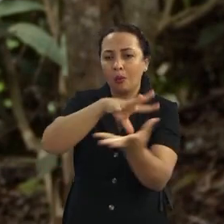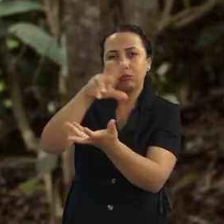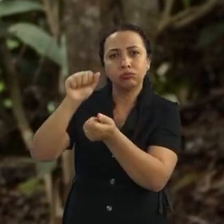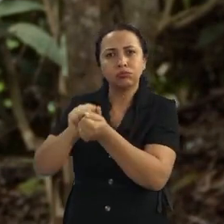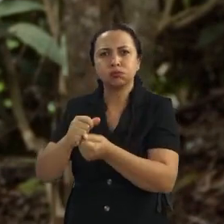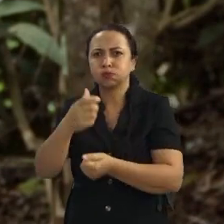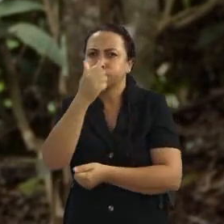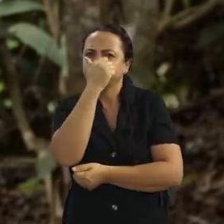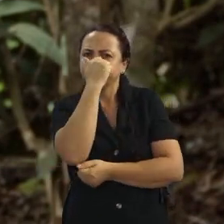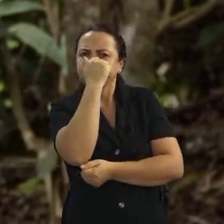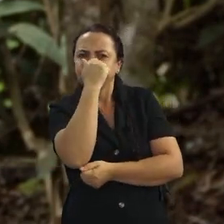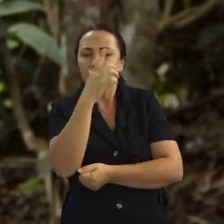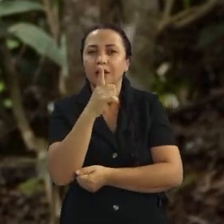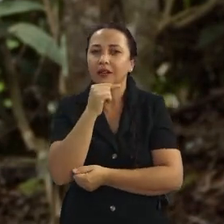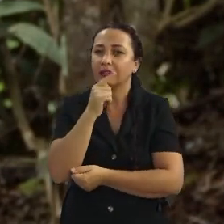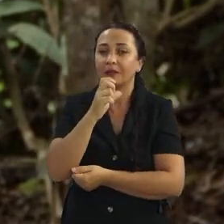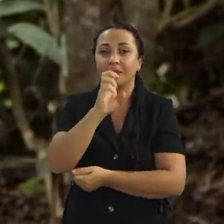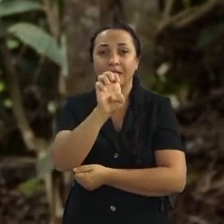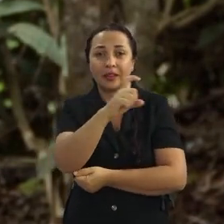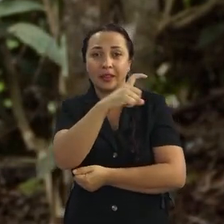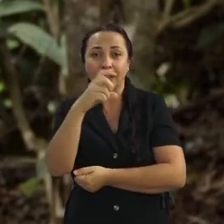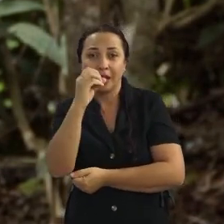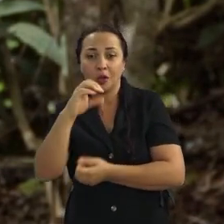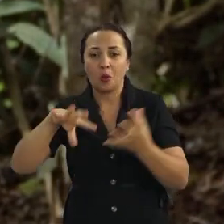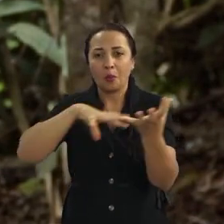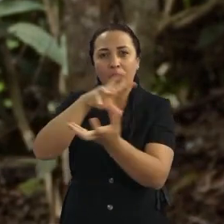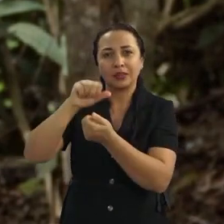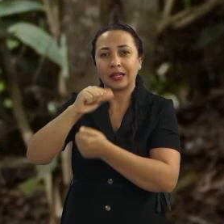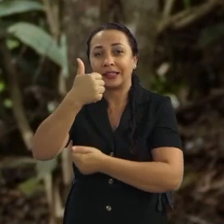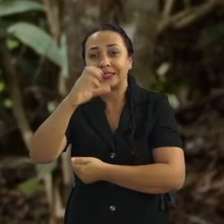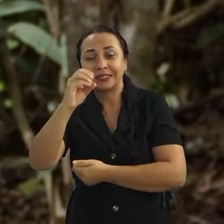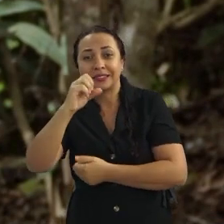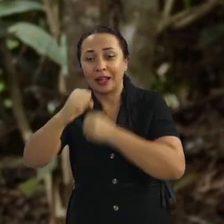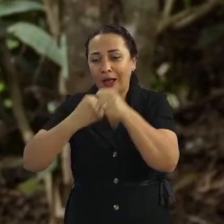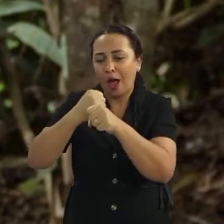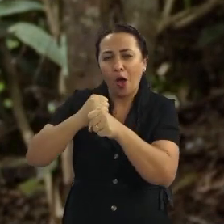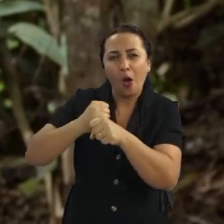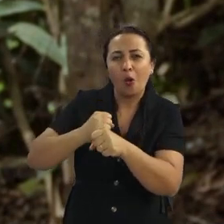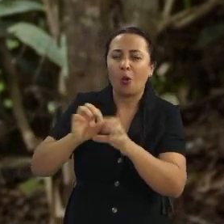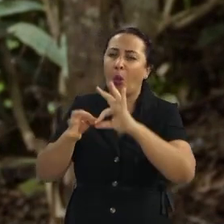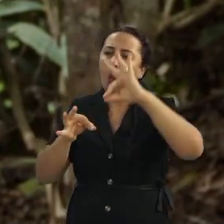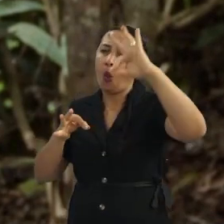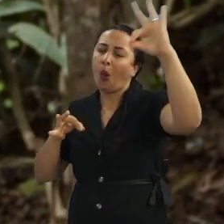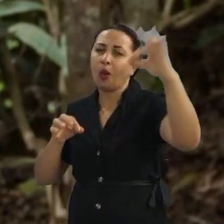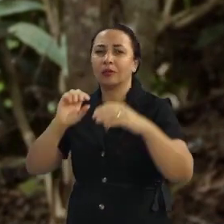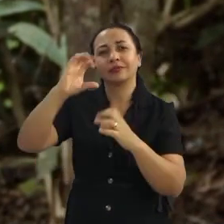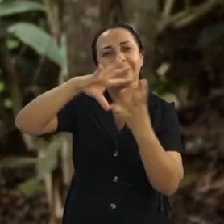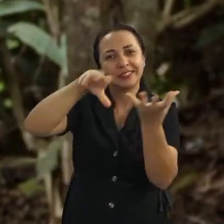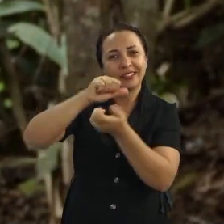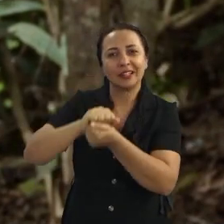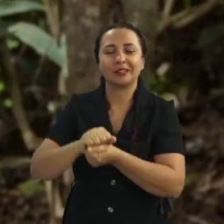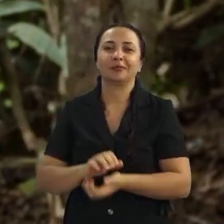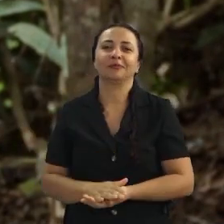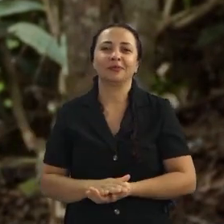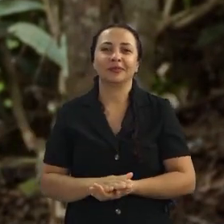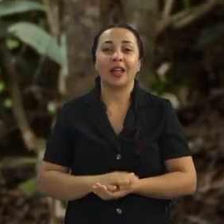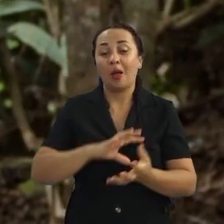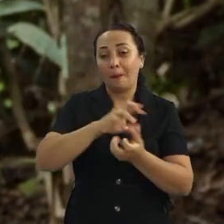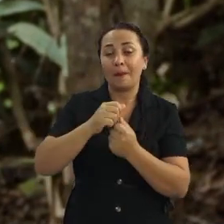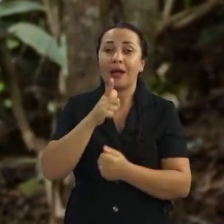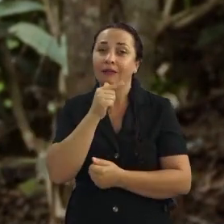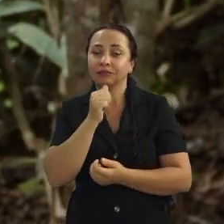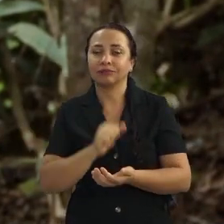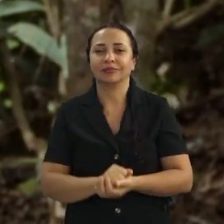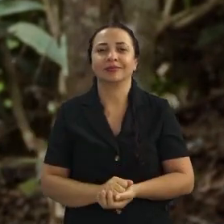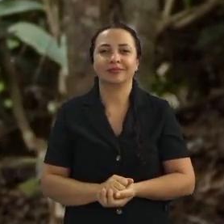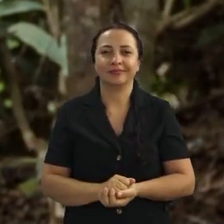coberto de água o ex do planeta está situado a 100 anos luz da terra e já é chamado de planeta água ou planeta oceano